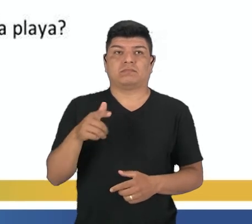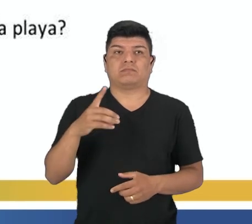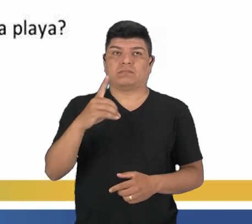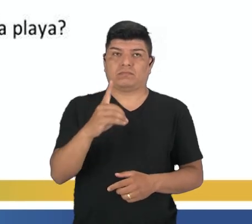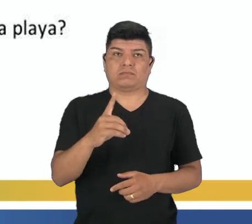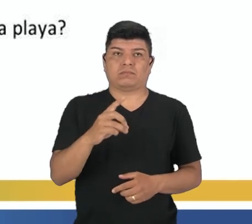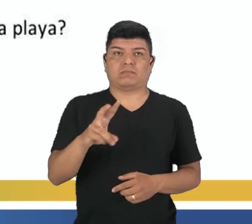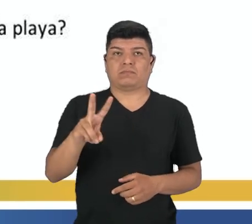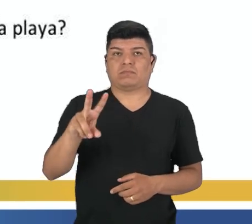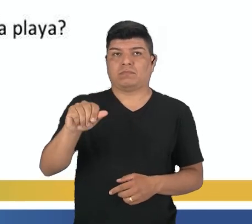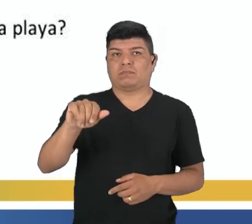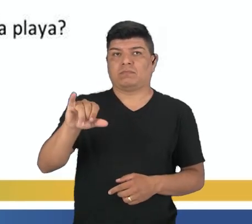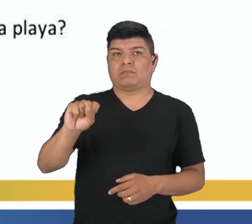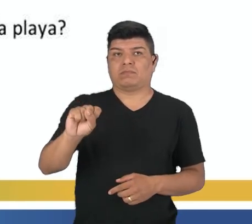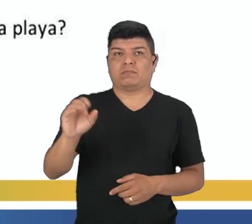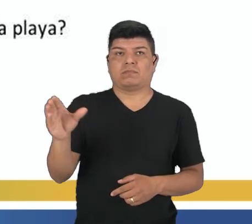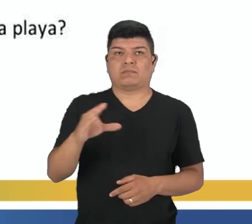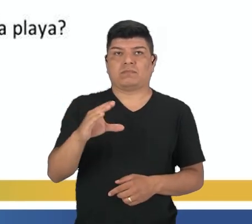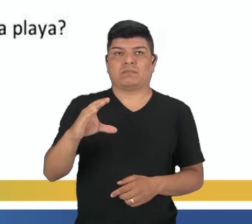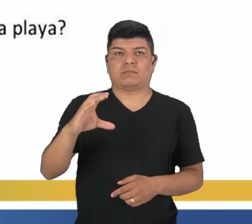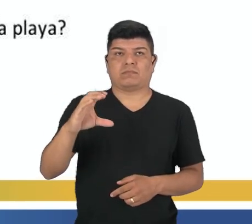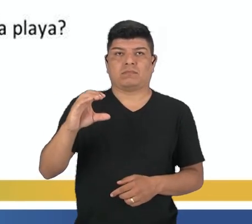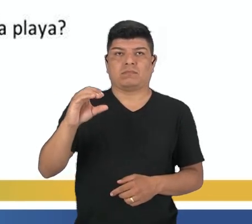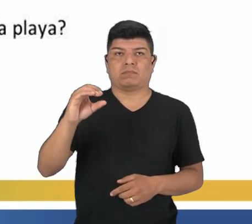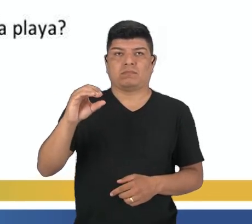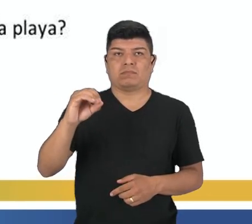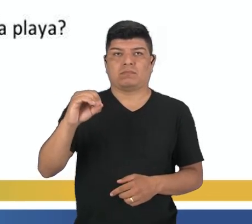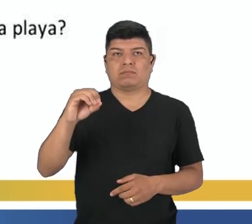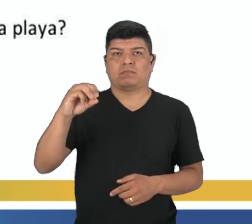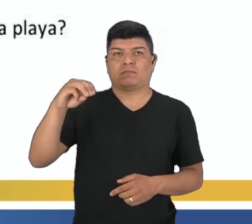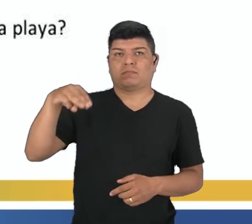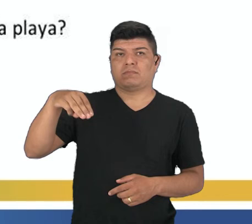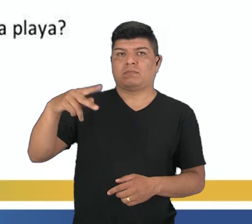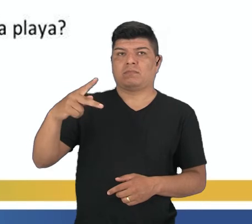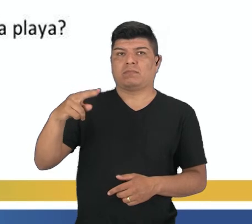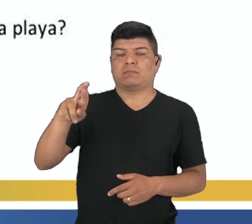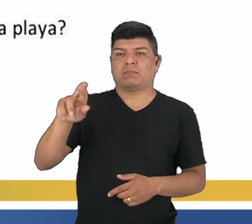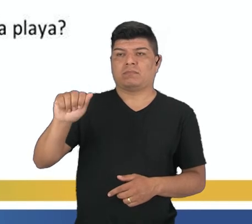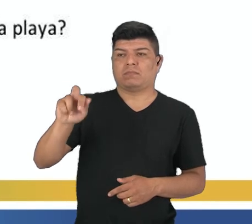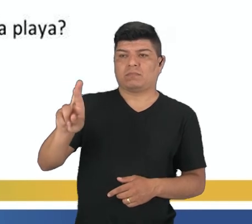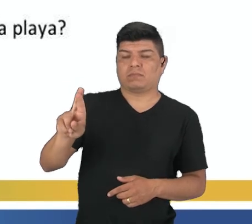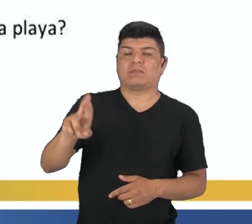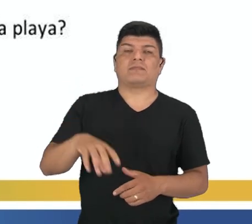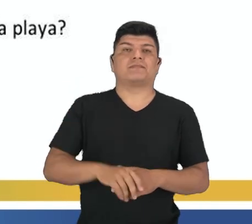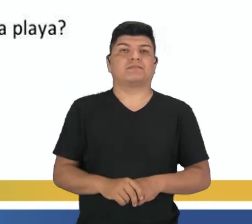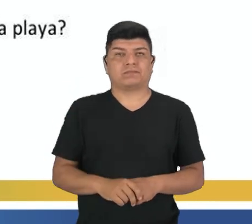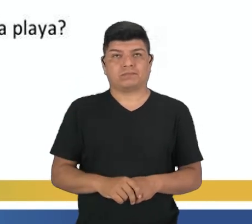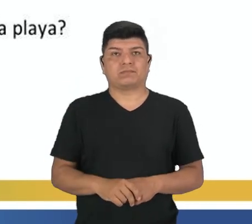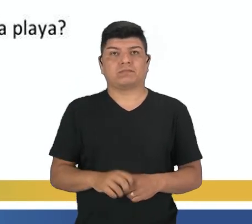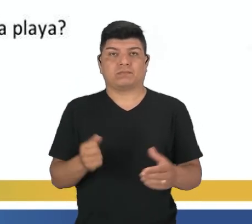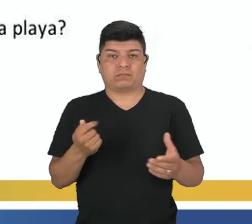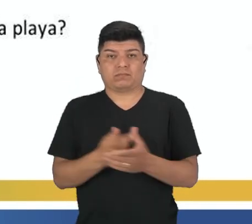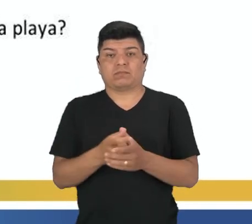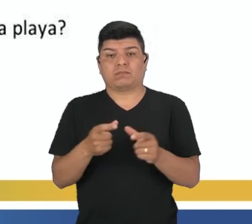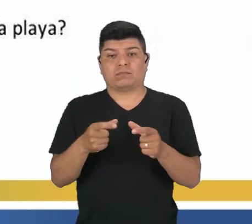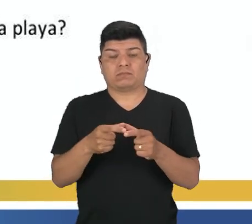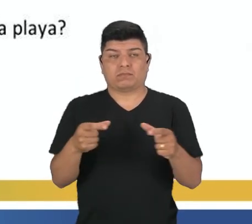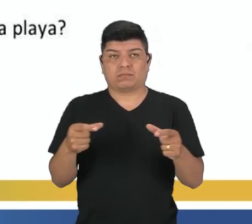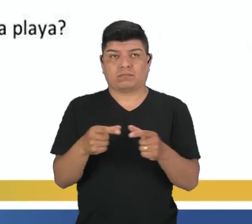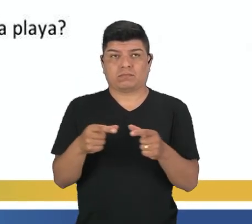os gusta a película, né? Las entradas, vais a comprar a entrada, né? Ou